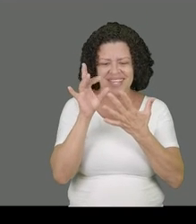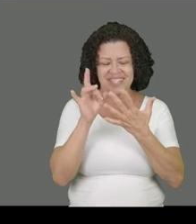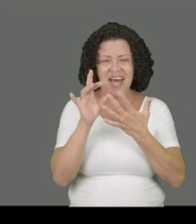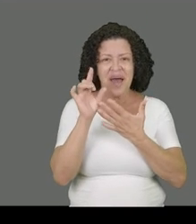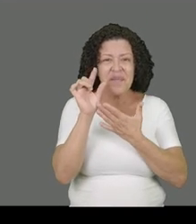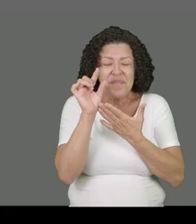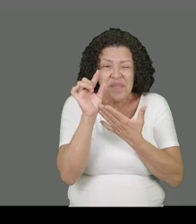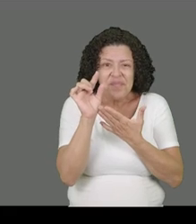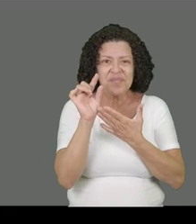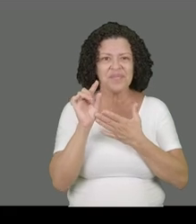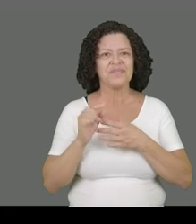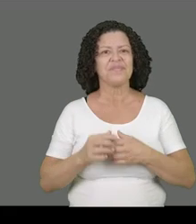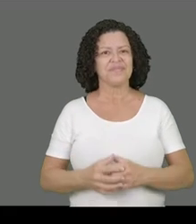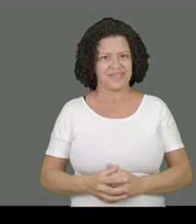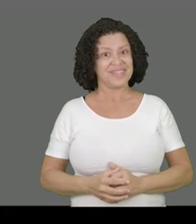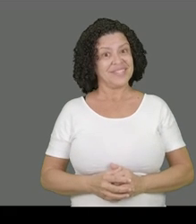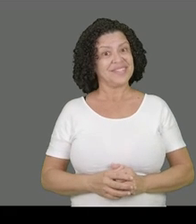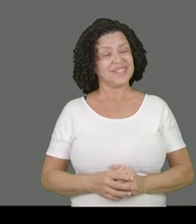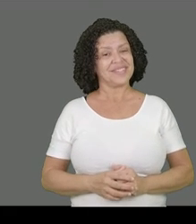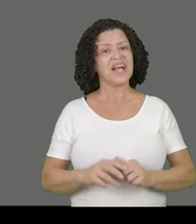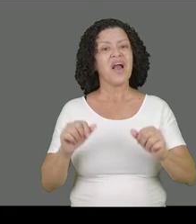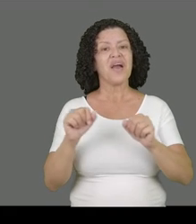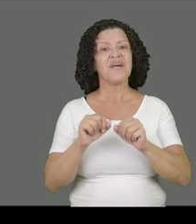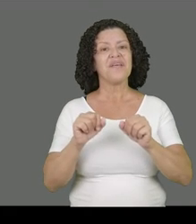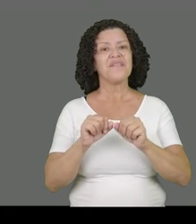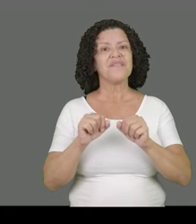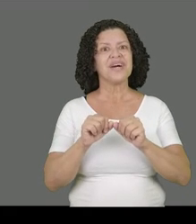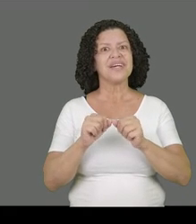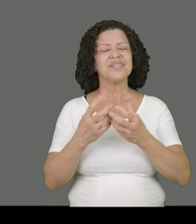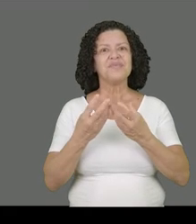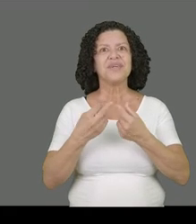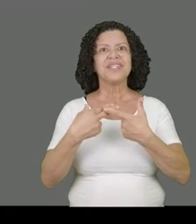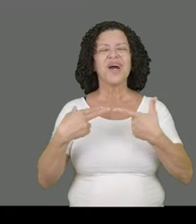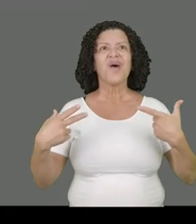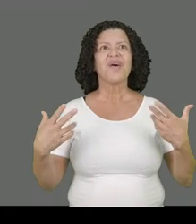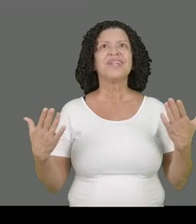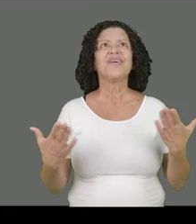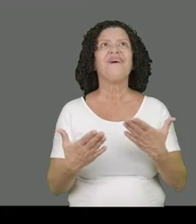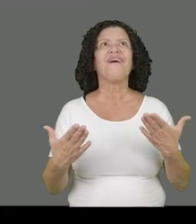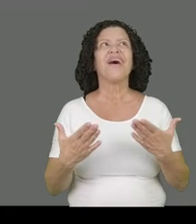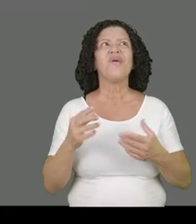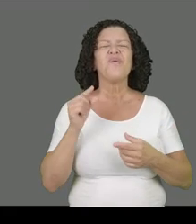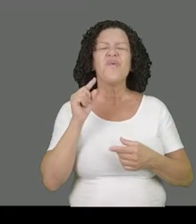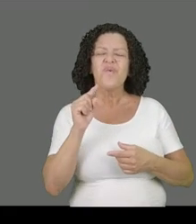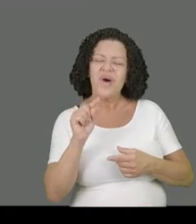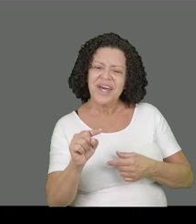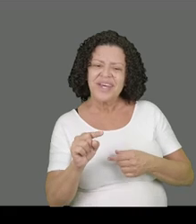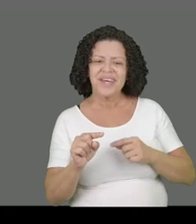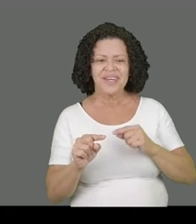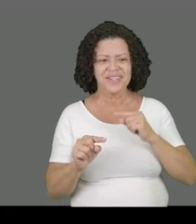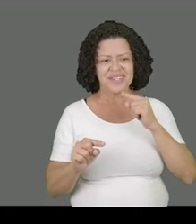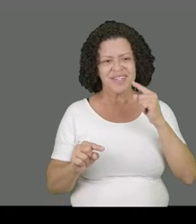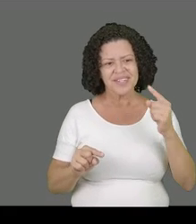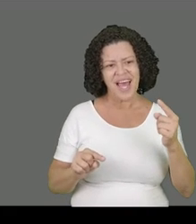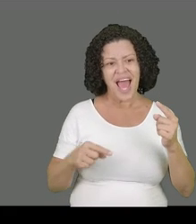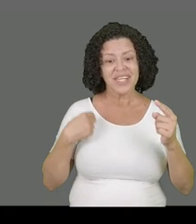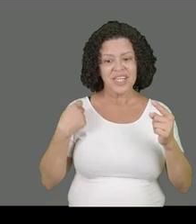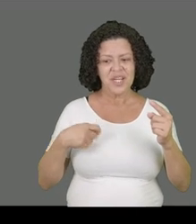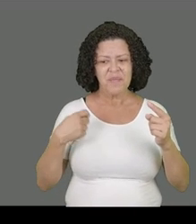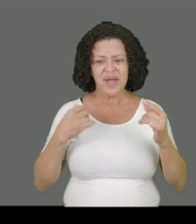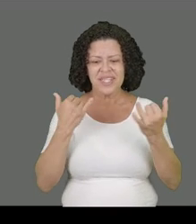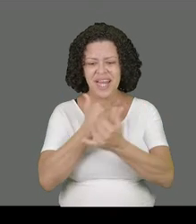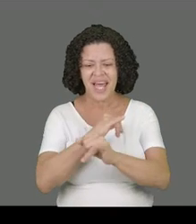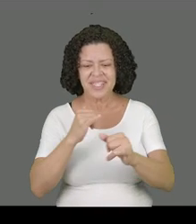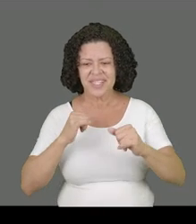Pequenos detalhes, pequenas coisas do dia que fazem toda a diferença. No aqui e no agora,